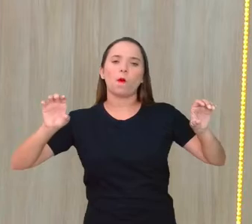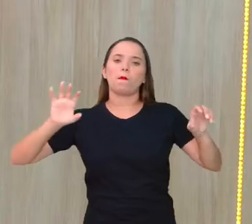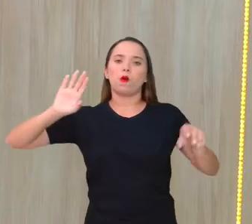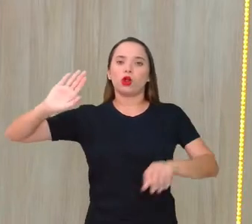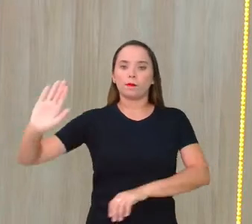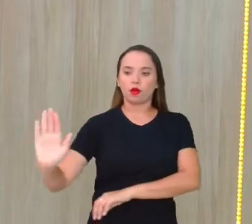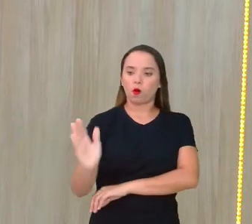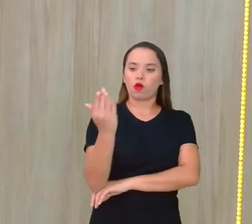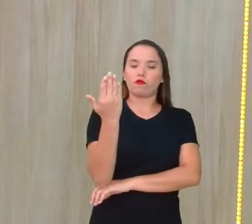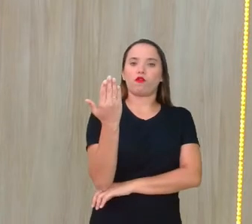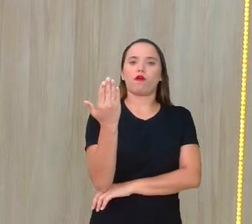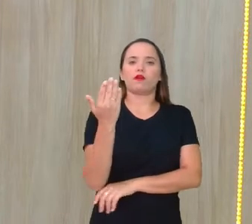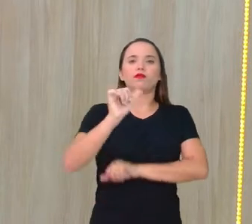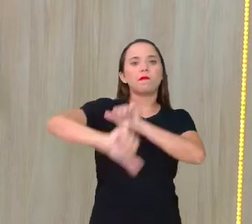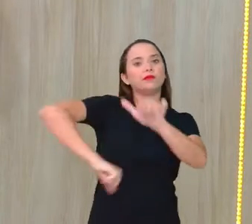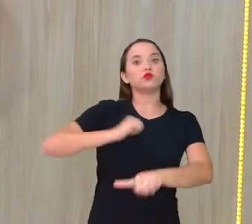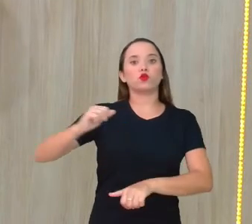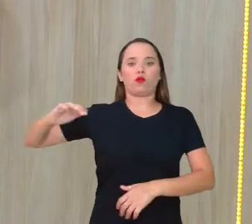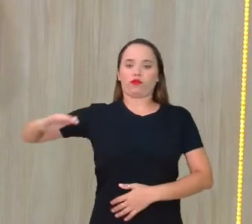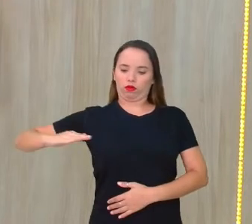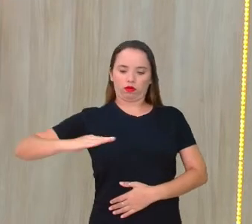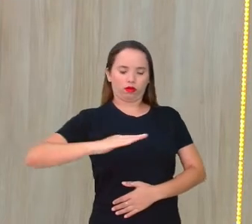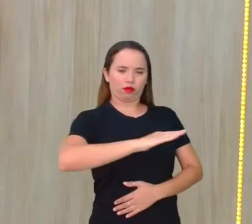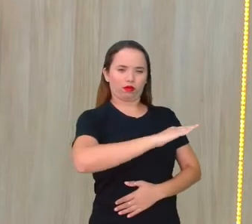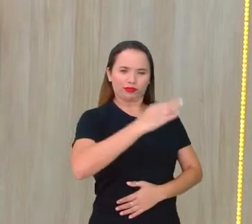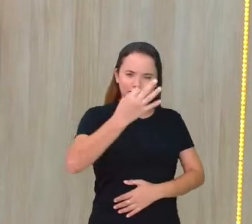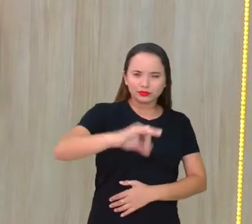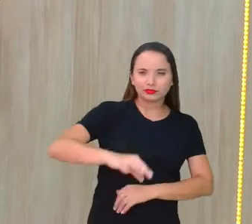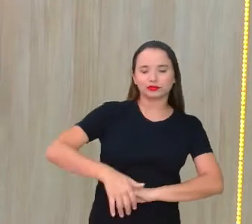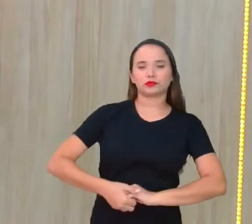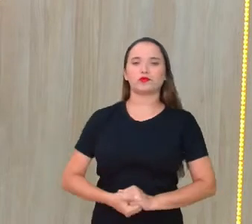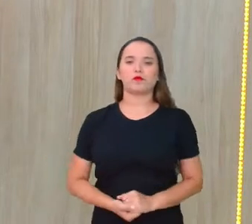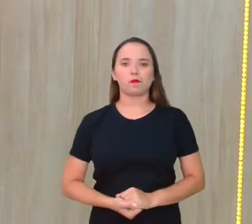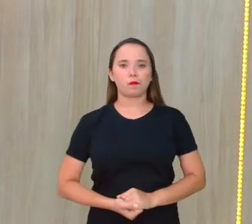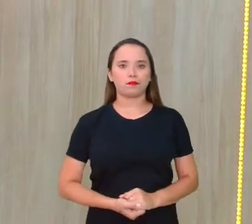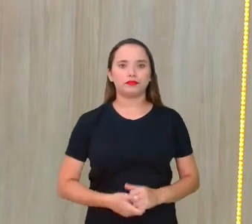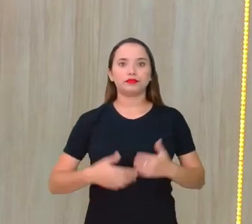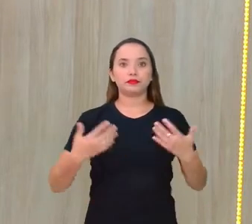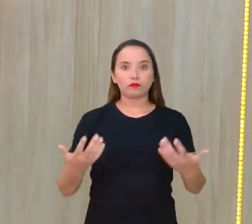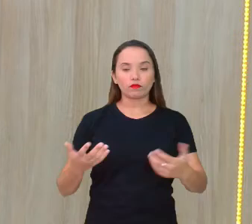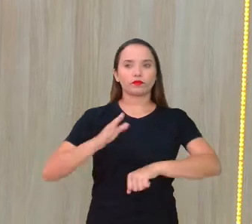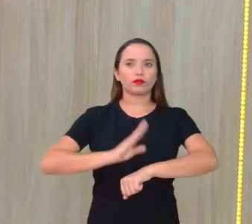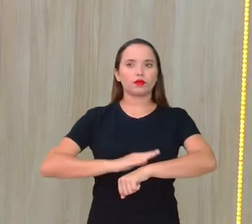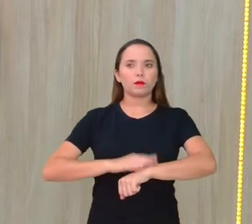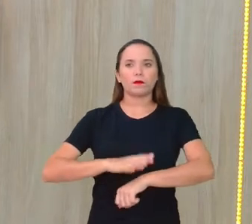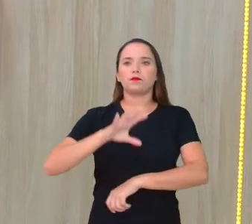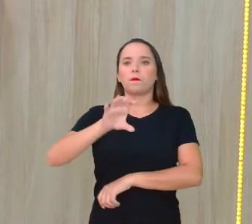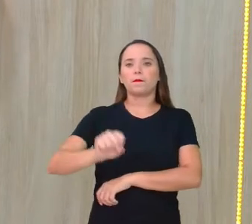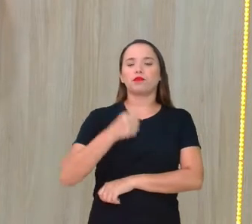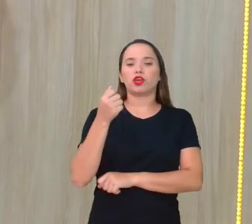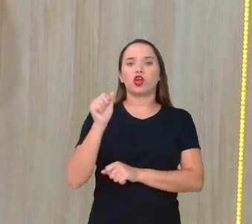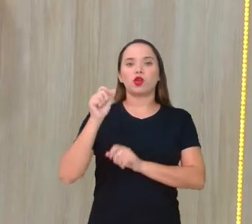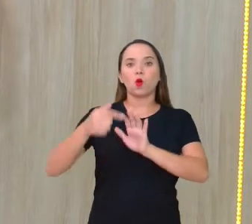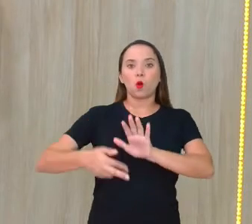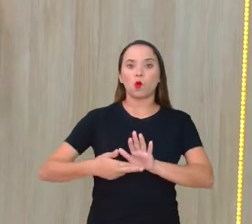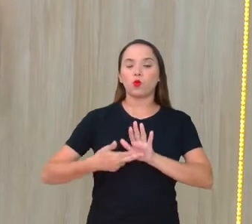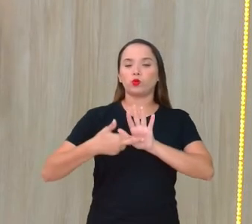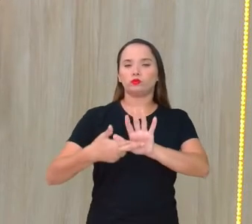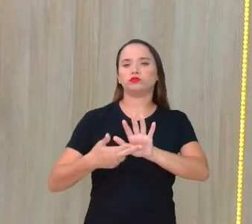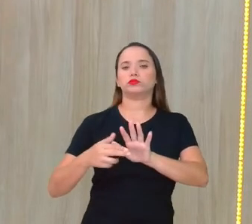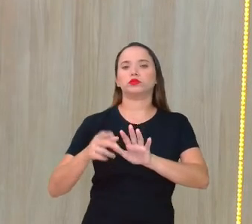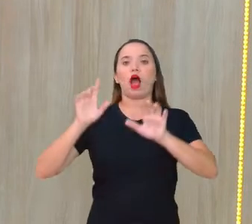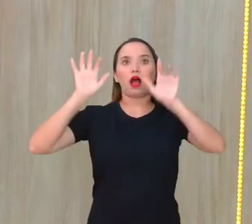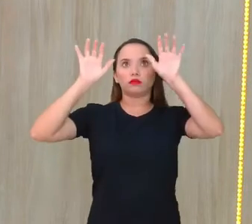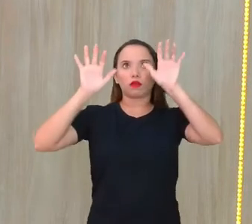tivessem virado para o outro lado. Então é o reflexo daquela imagem. Quando eu peguei ali aquele símbolo que representa a neve, né, uma coisa